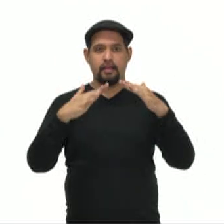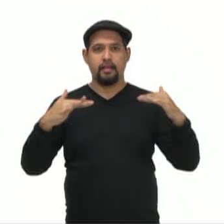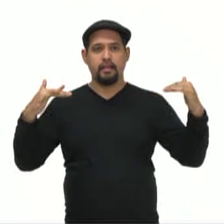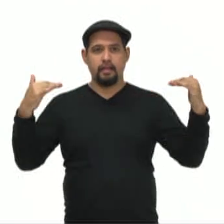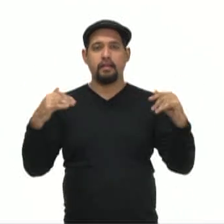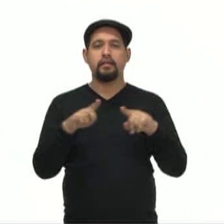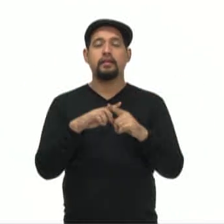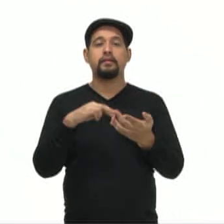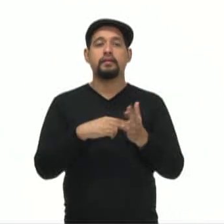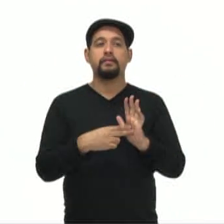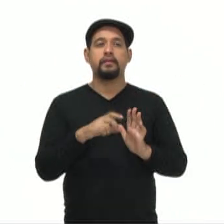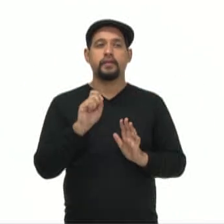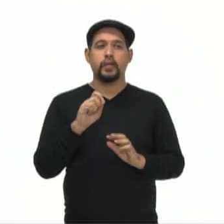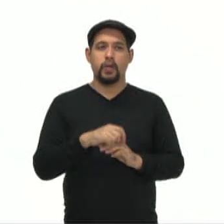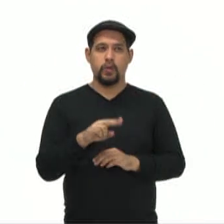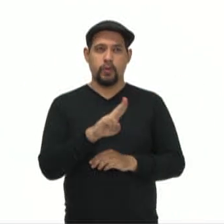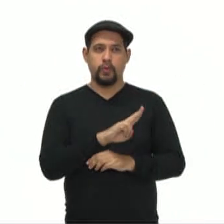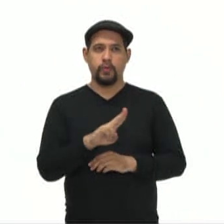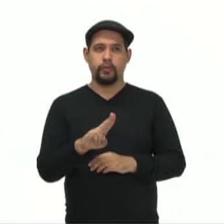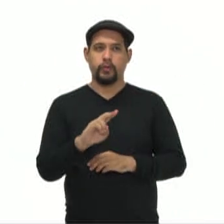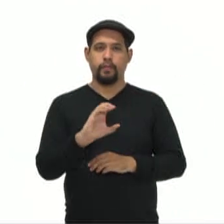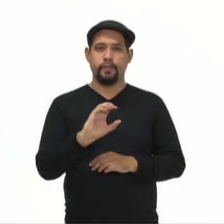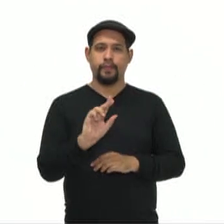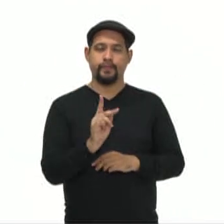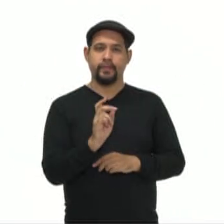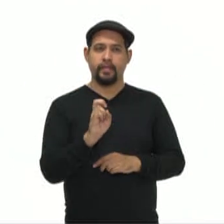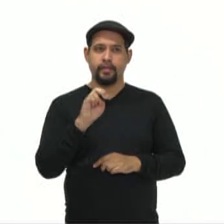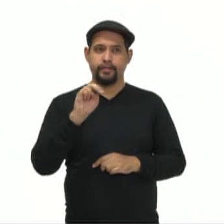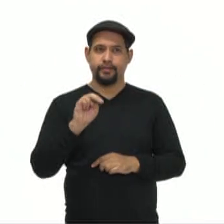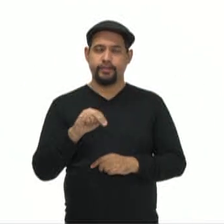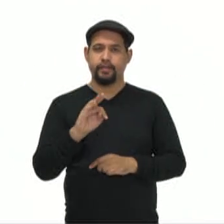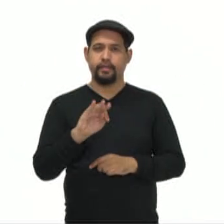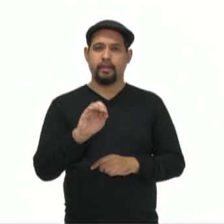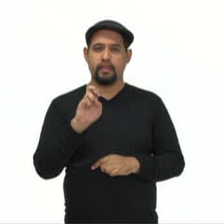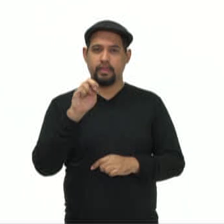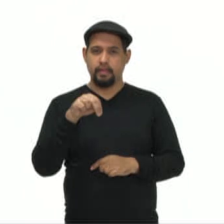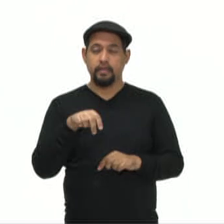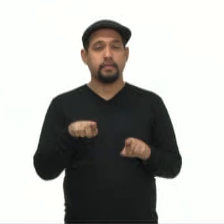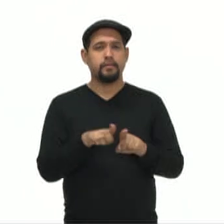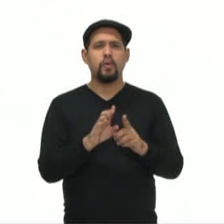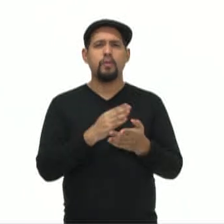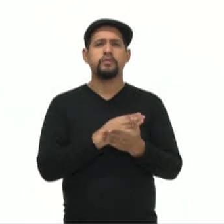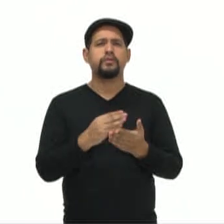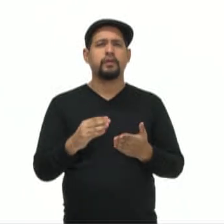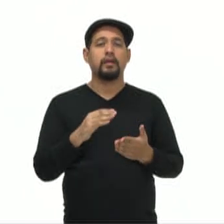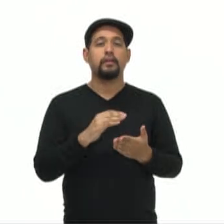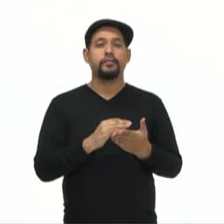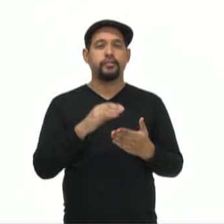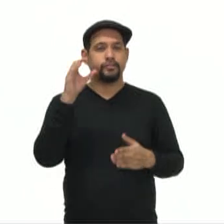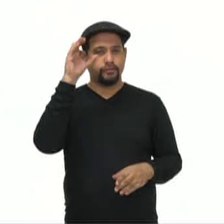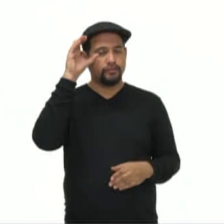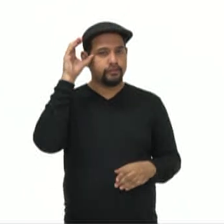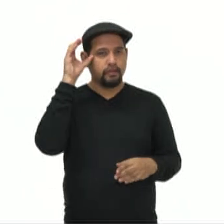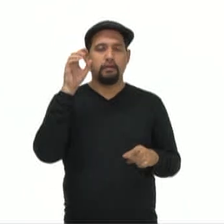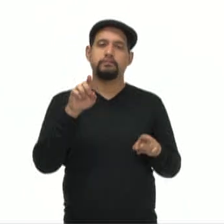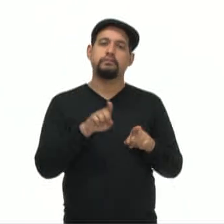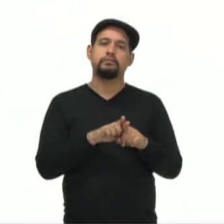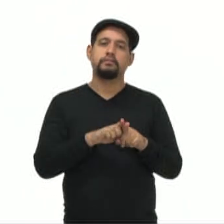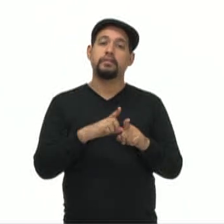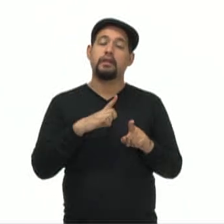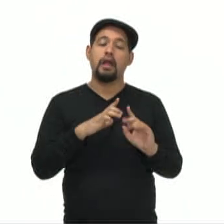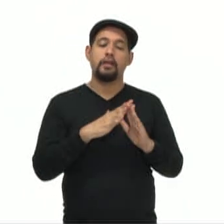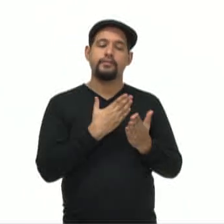Templo Budista Chen Twin, que é da tradição chinesa. É uma corrente budista que pertence à